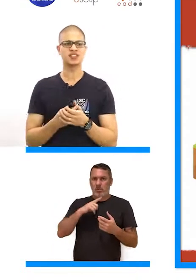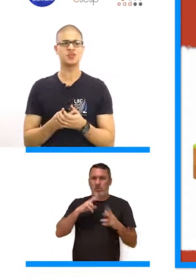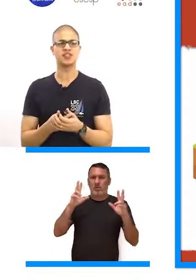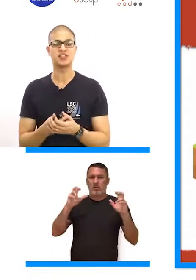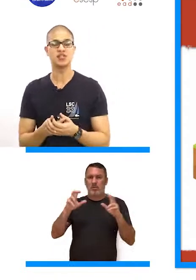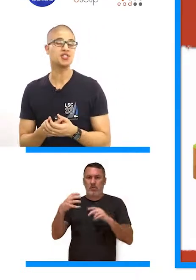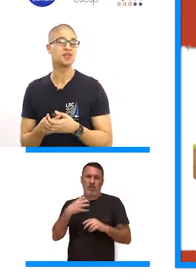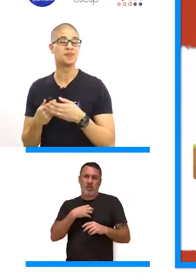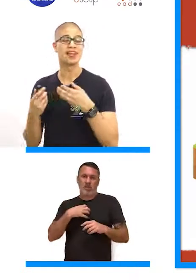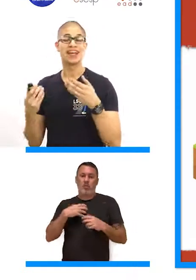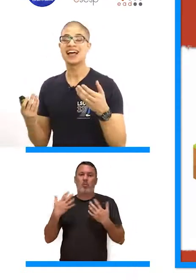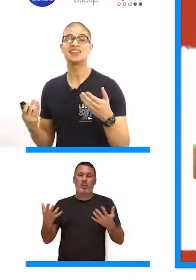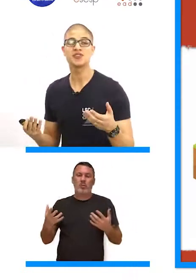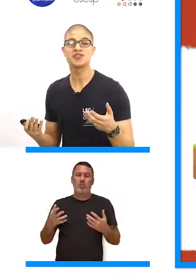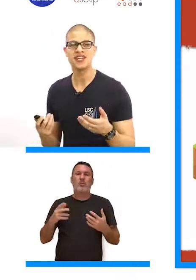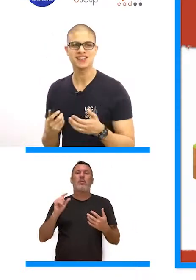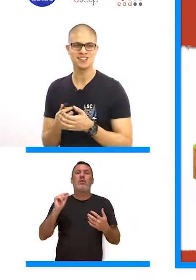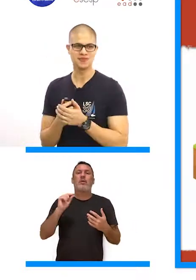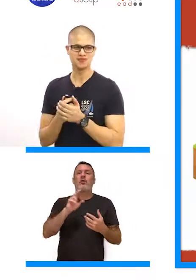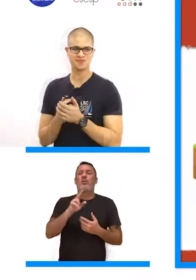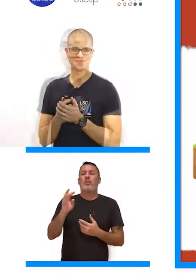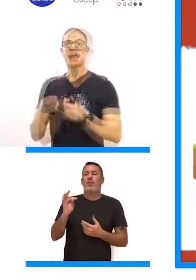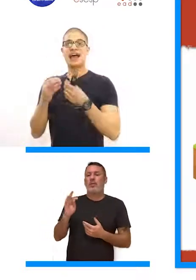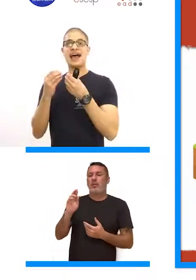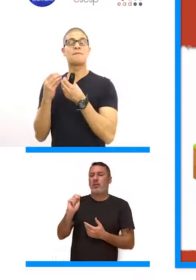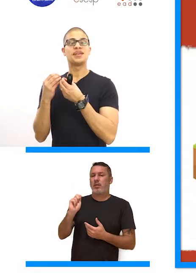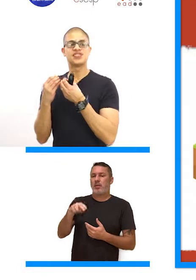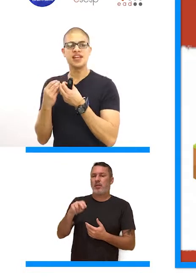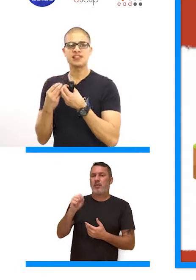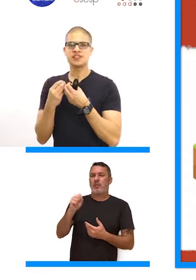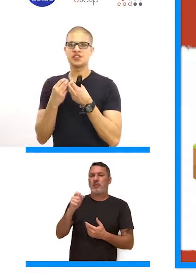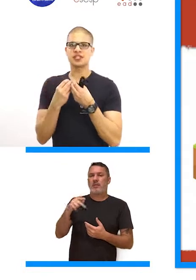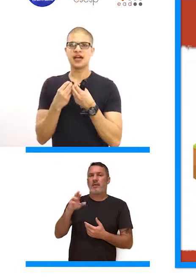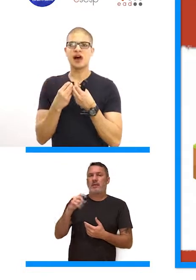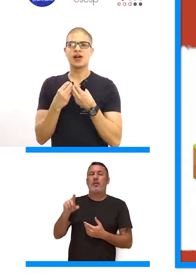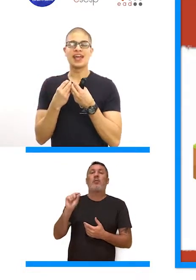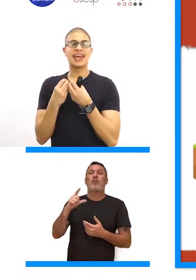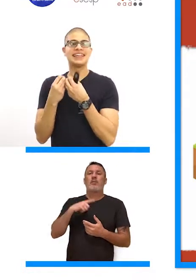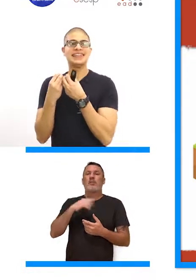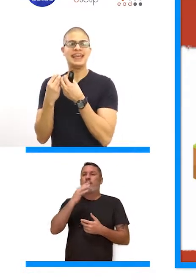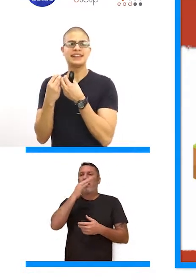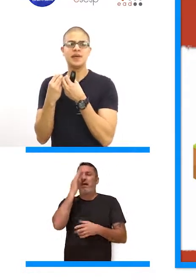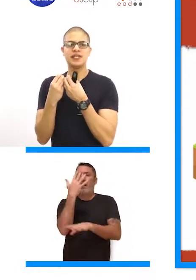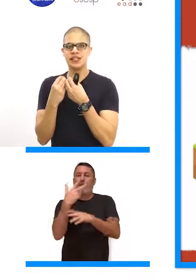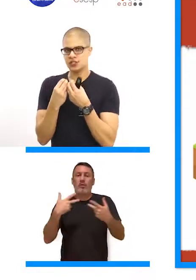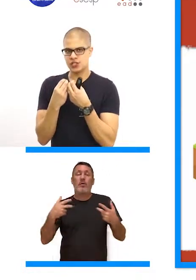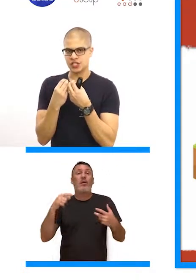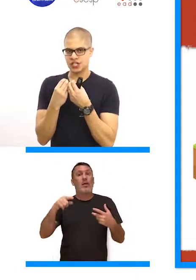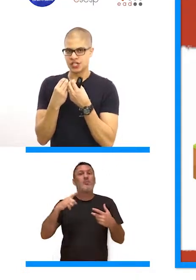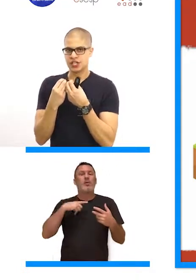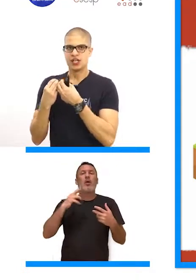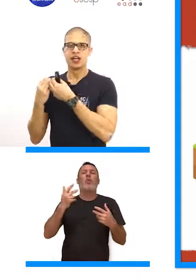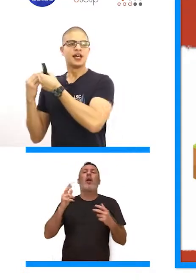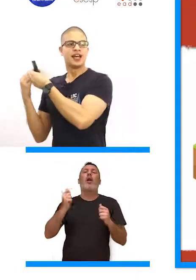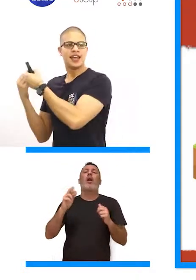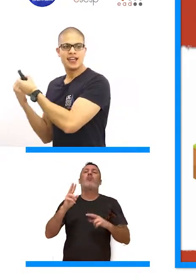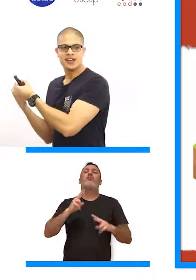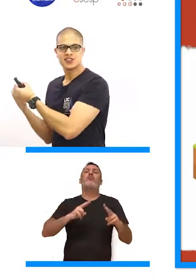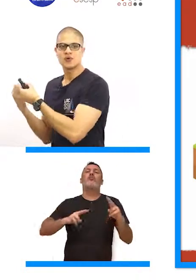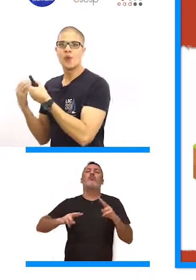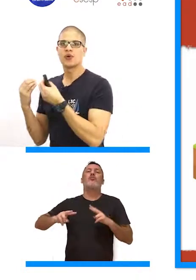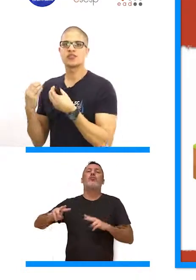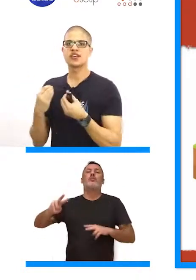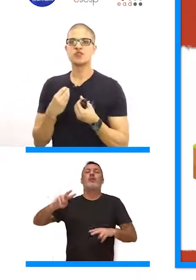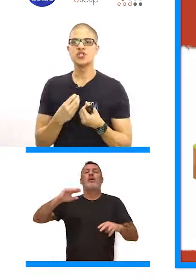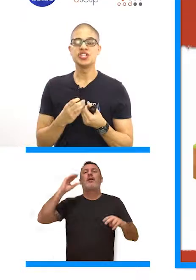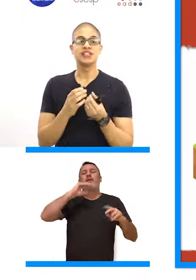da vegetação nesse sentido? A transpiração. A presença vegetal ela é determinante em